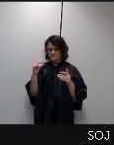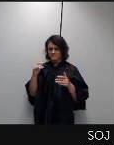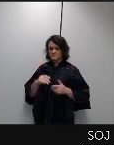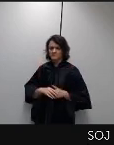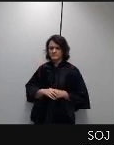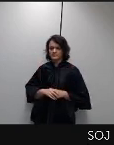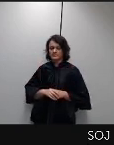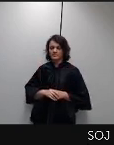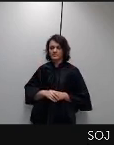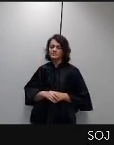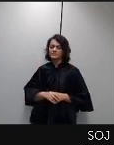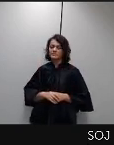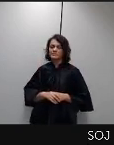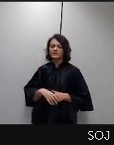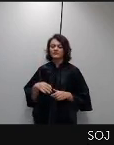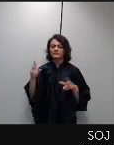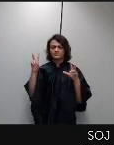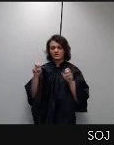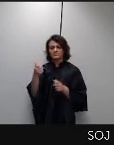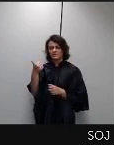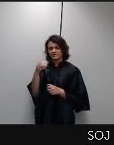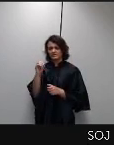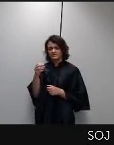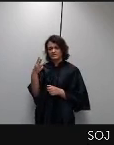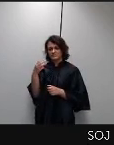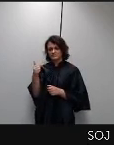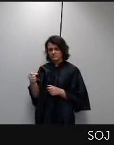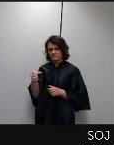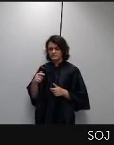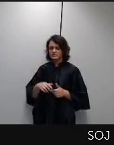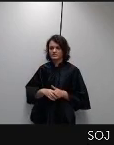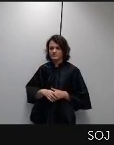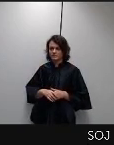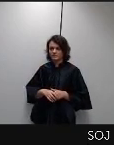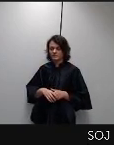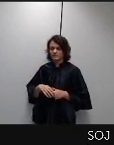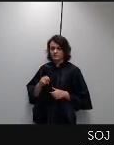tema 1037 Dezembro né